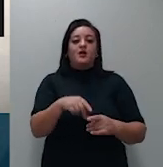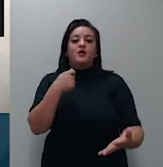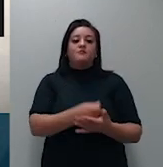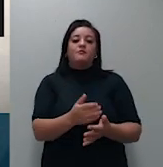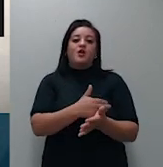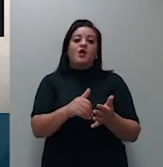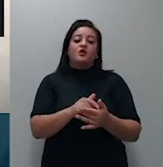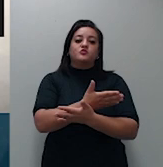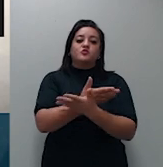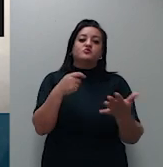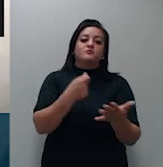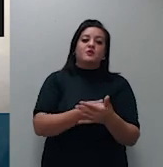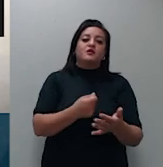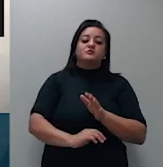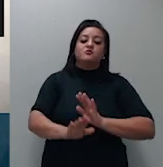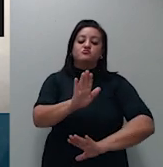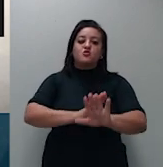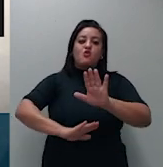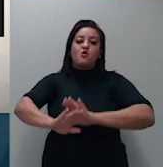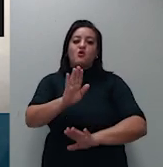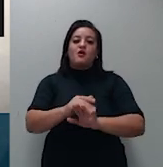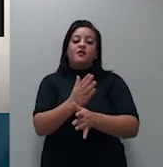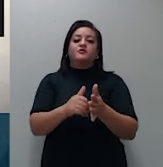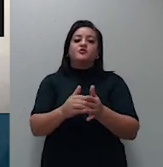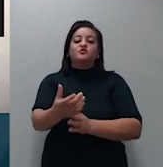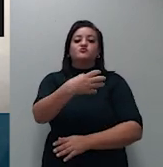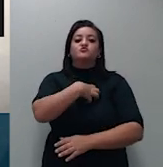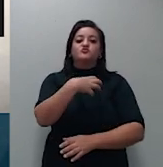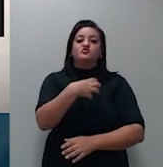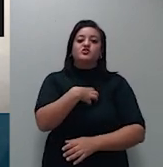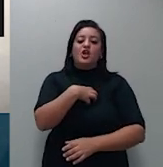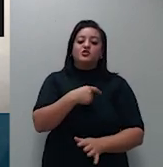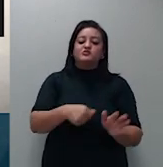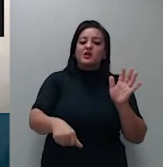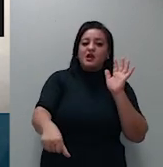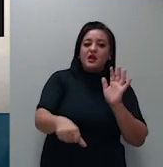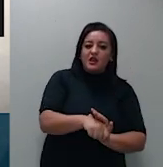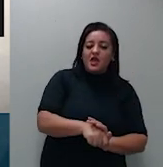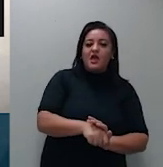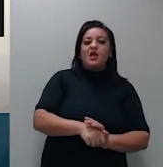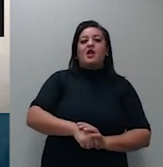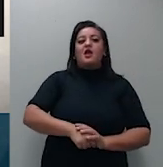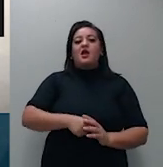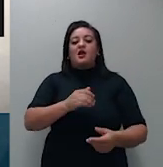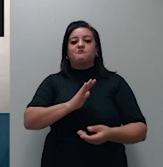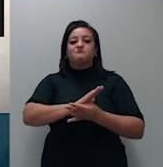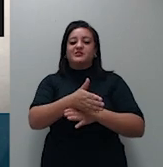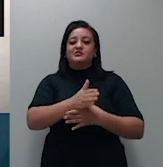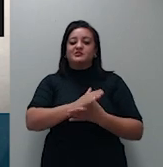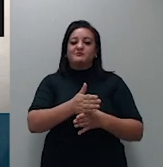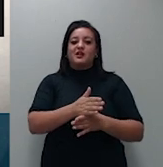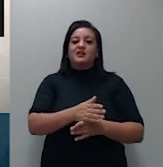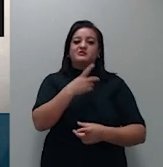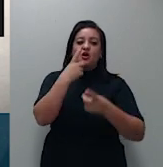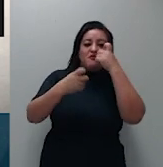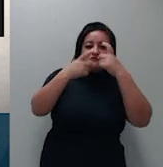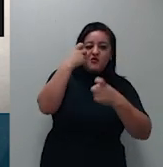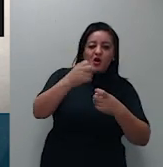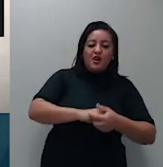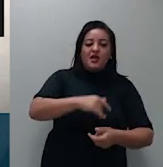desejo de preservar os De toda forma de negligência discriminação exploração violência crueldade é opressão